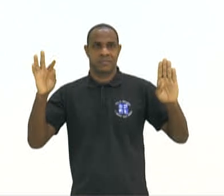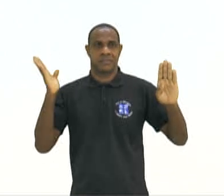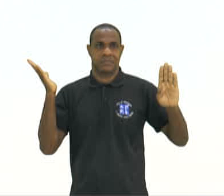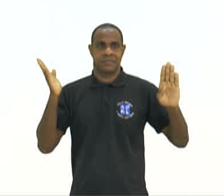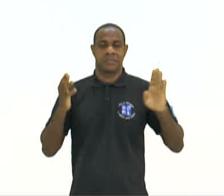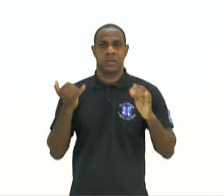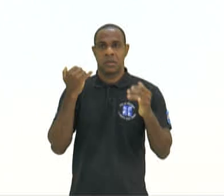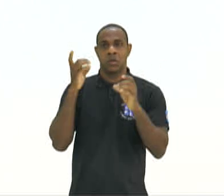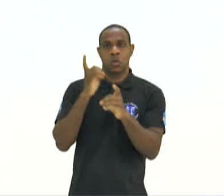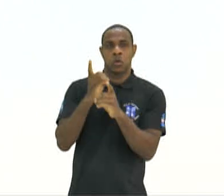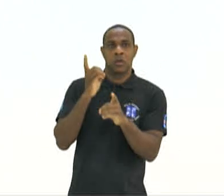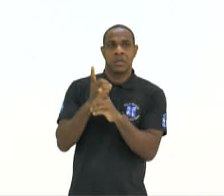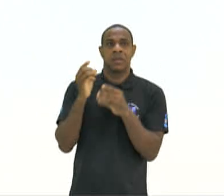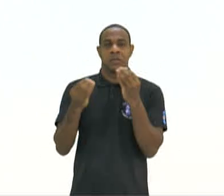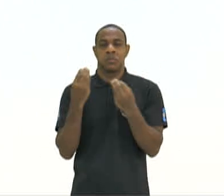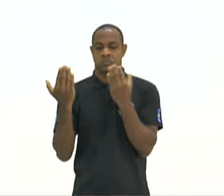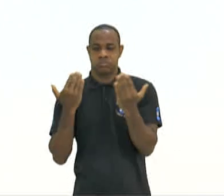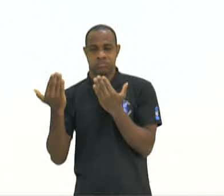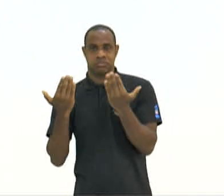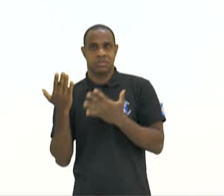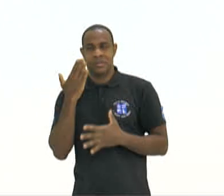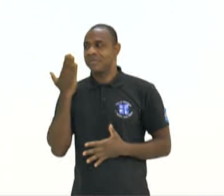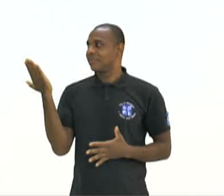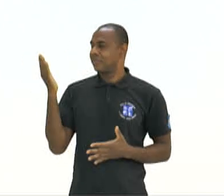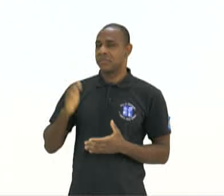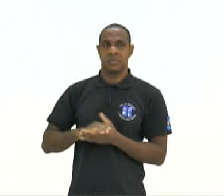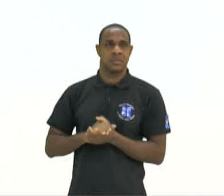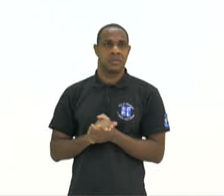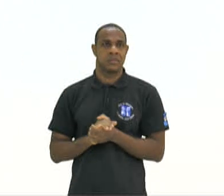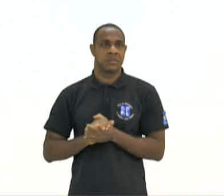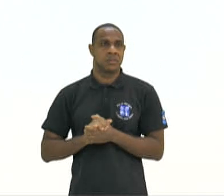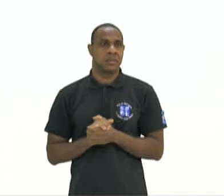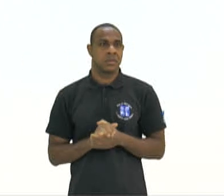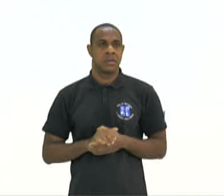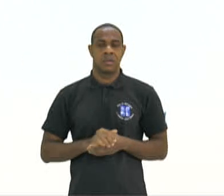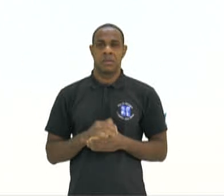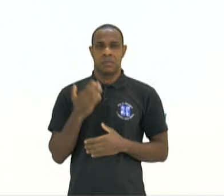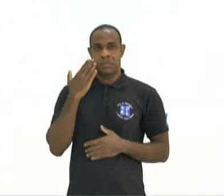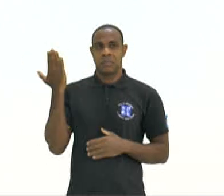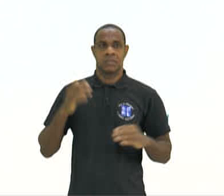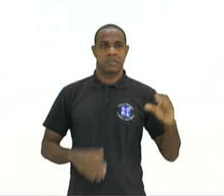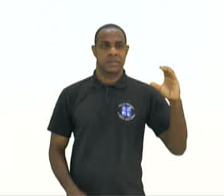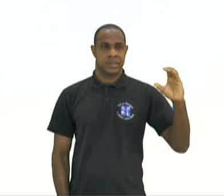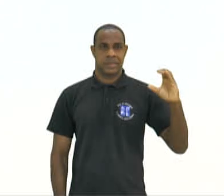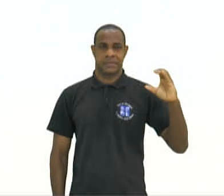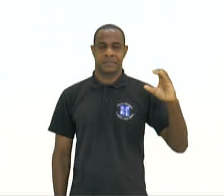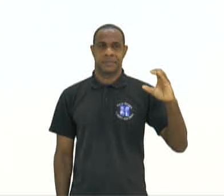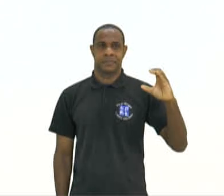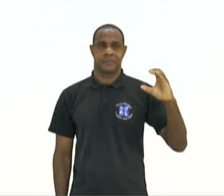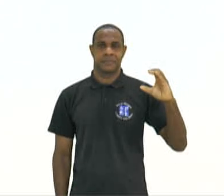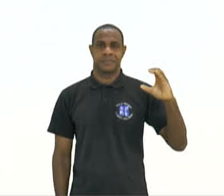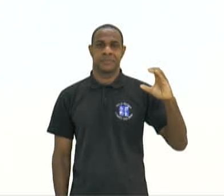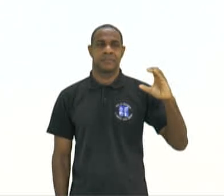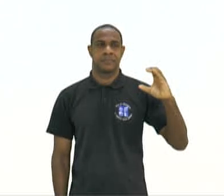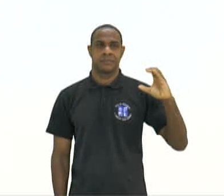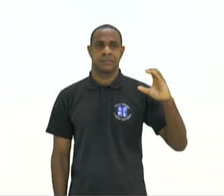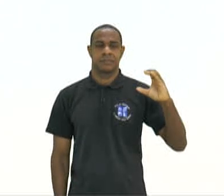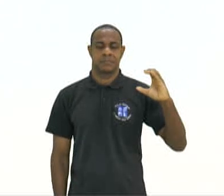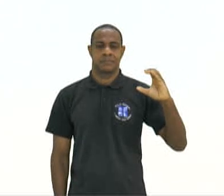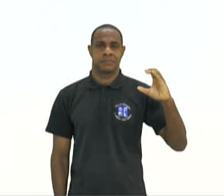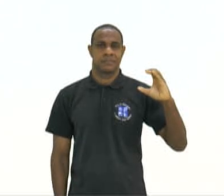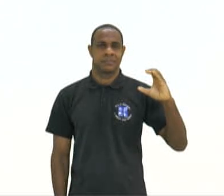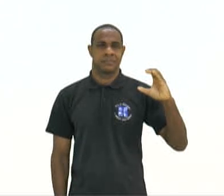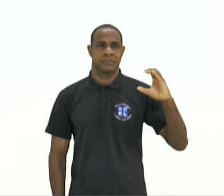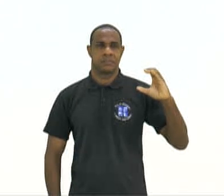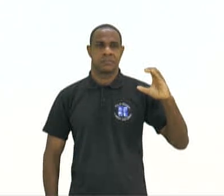uma informação em contraste da outra. Since most young Canadians already spend more than 6 hours a day, sitting in front of